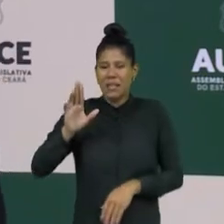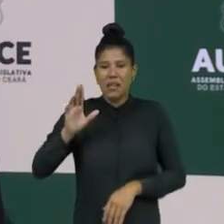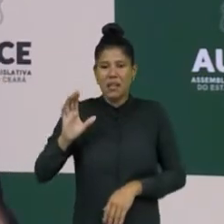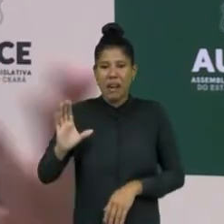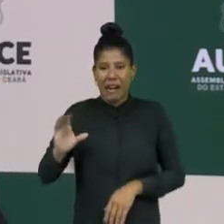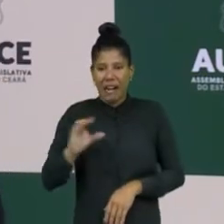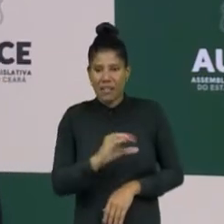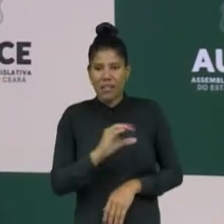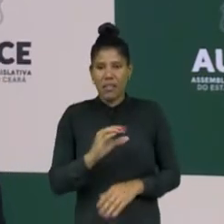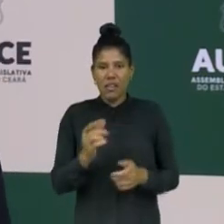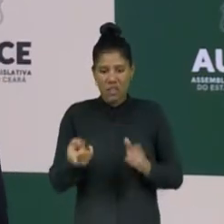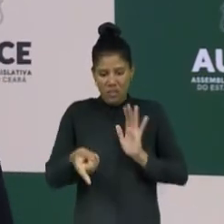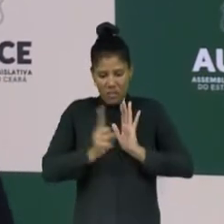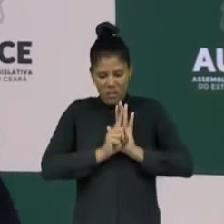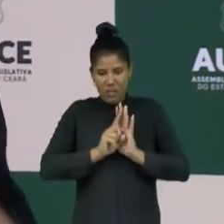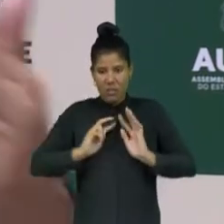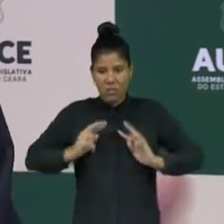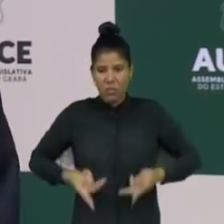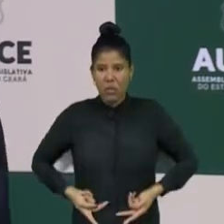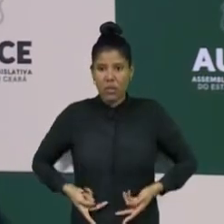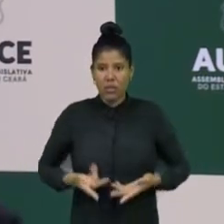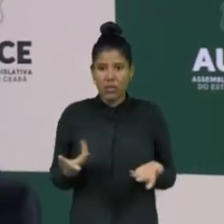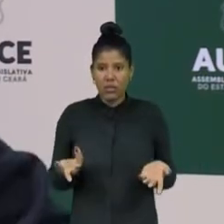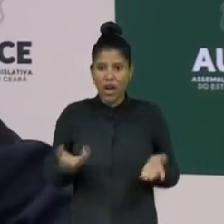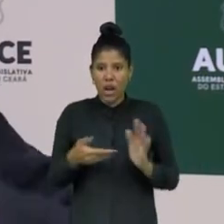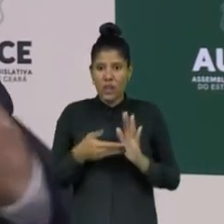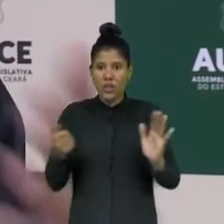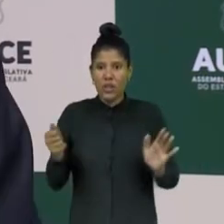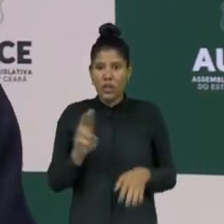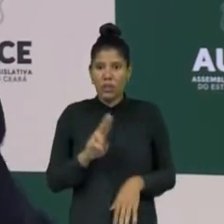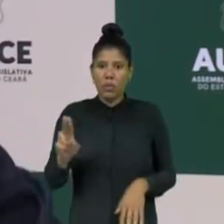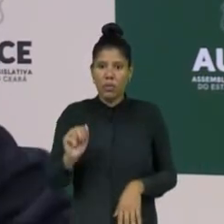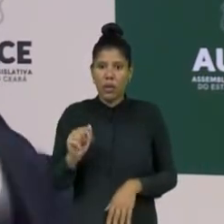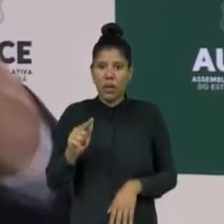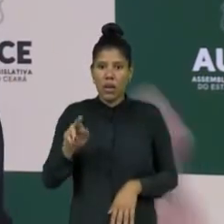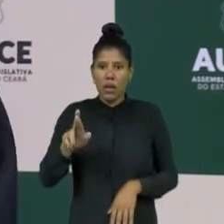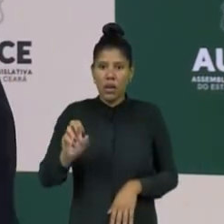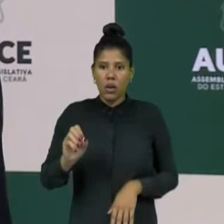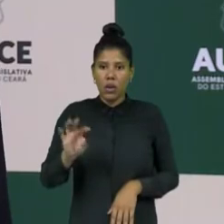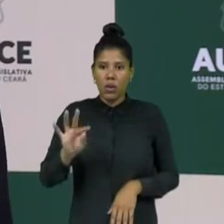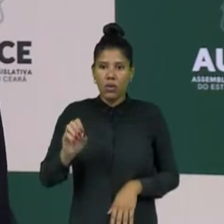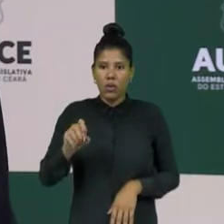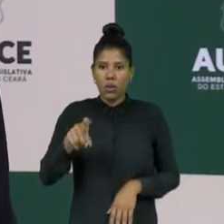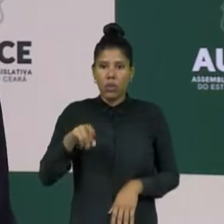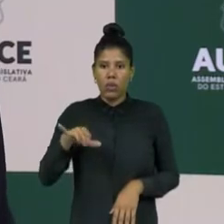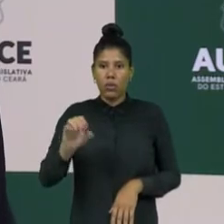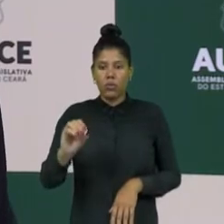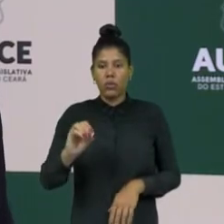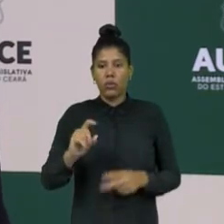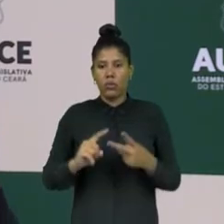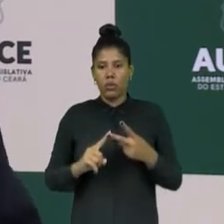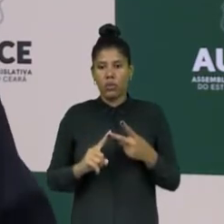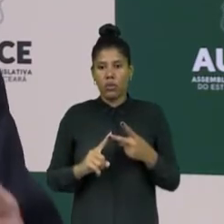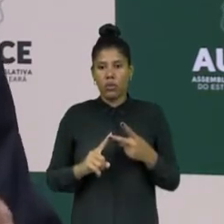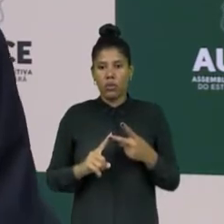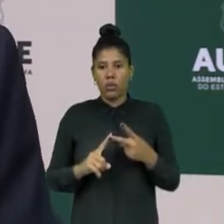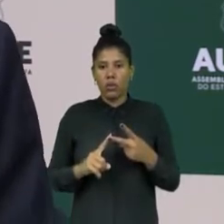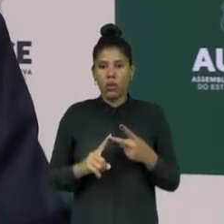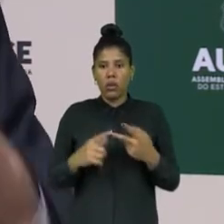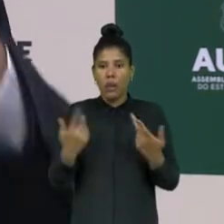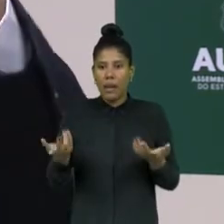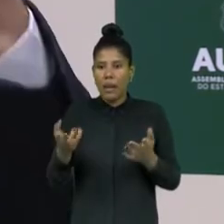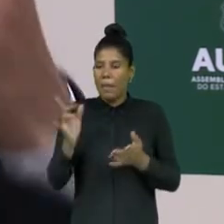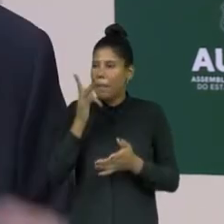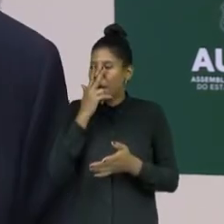a classificação, até a nomenclatura, né? Retira o nome agrotóxico, altera a nomenclatura e altera a classificação toxicológica. É,